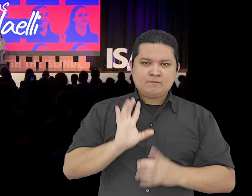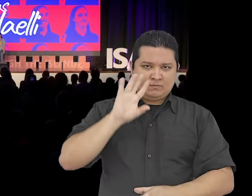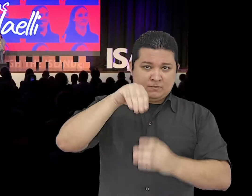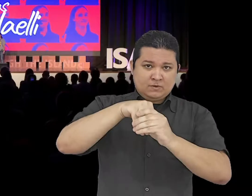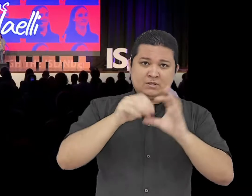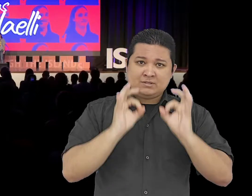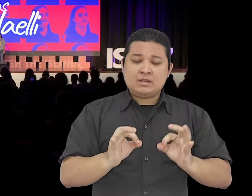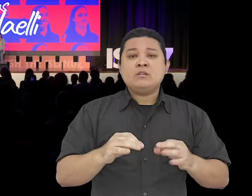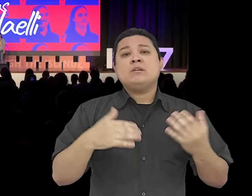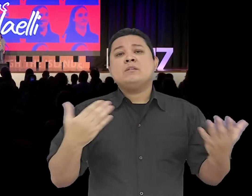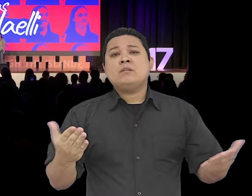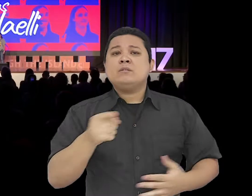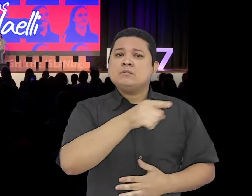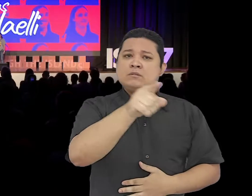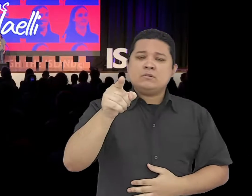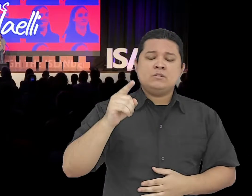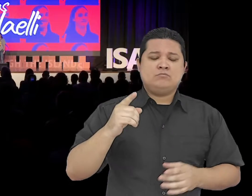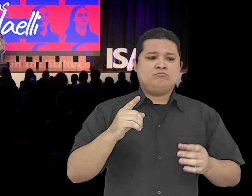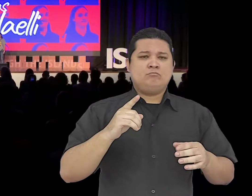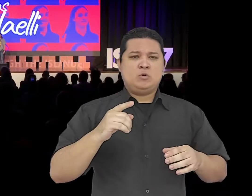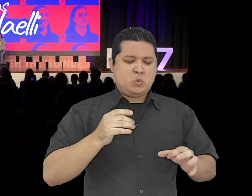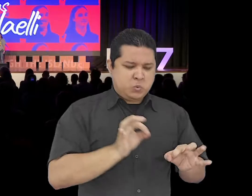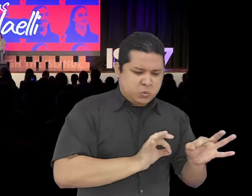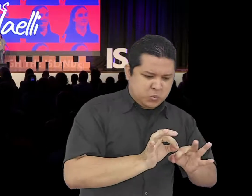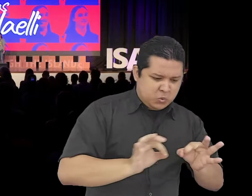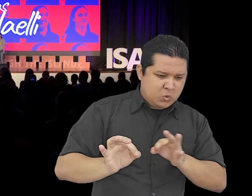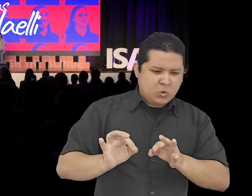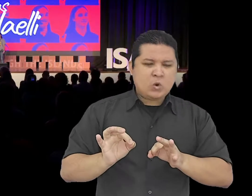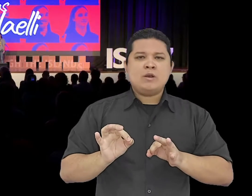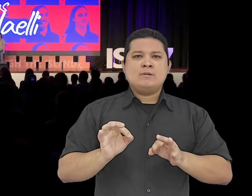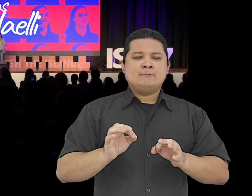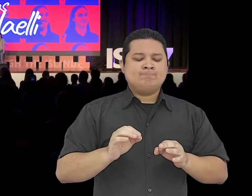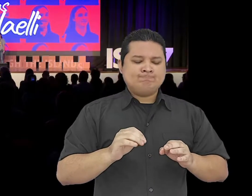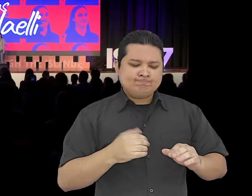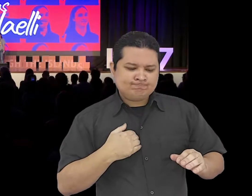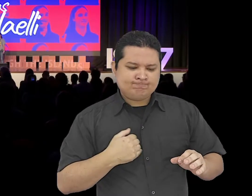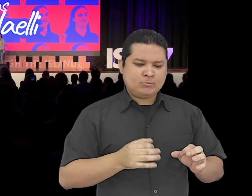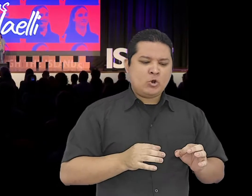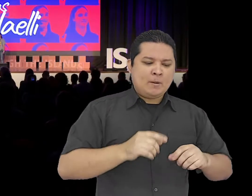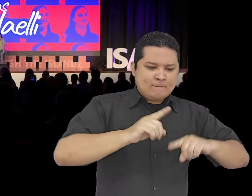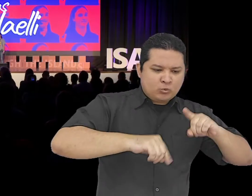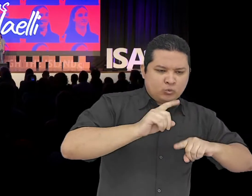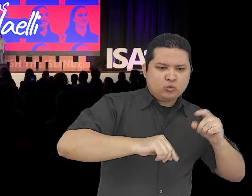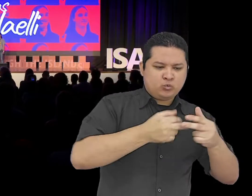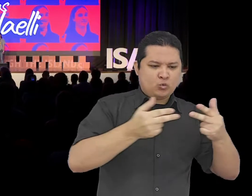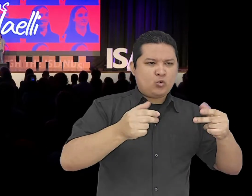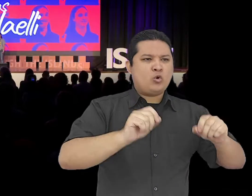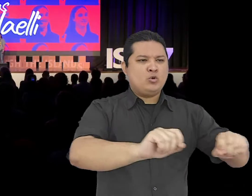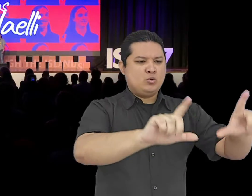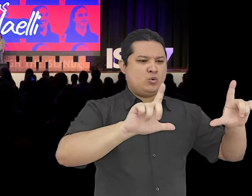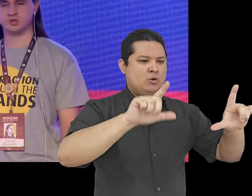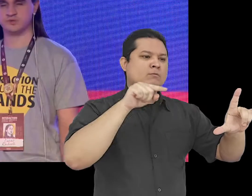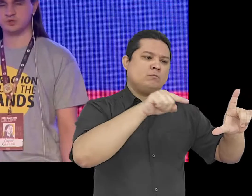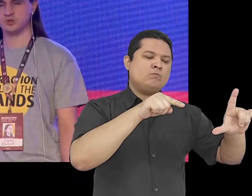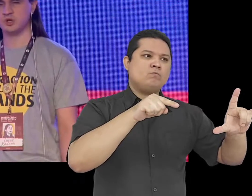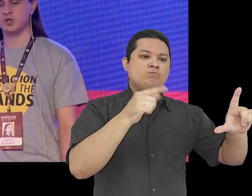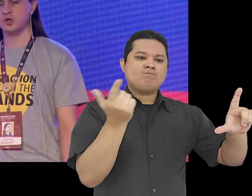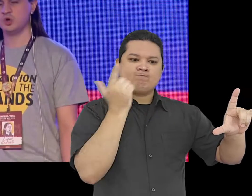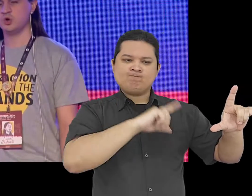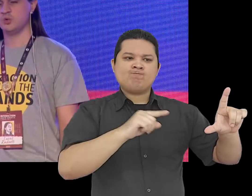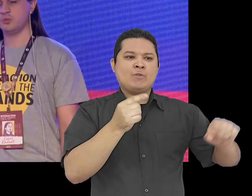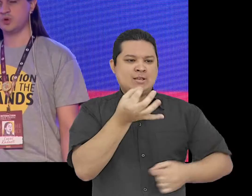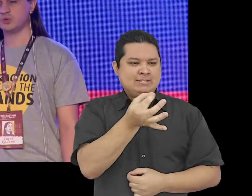coisa, é muito fácil a gente se preocupar e a gente olha para a tela, a gente olha e fala assim, isso aqui está funcionando, isso aqui não está